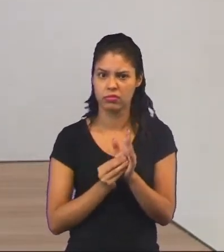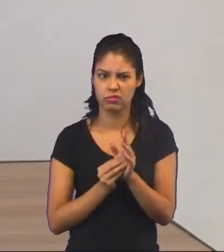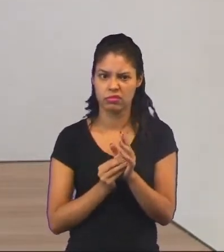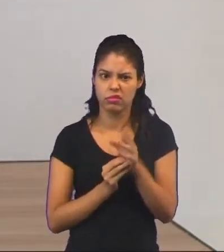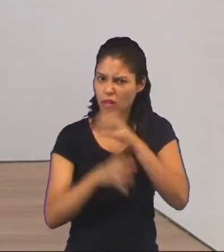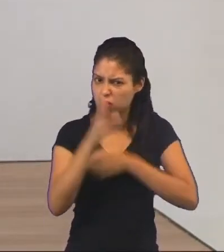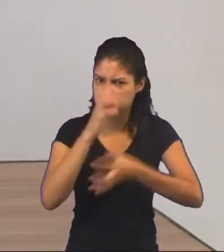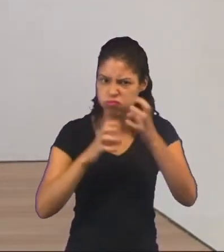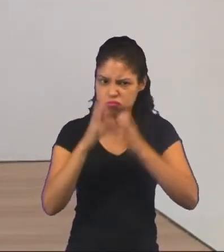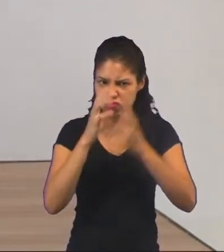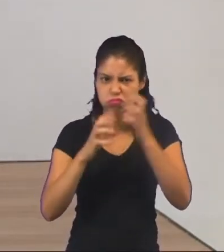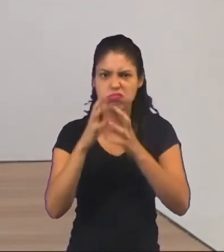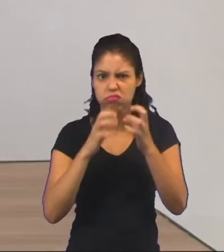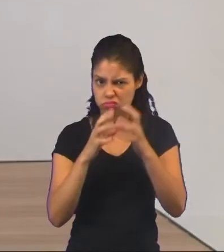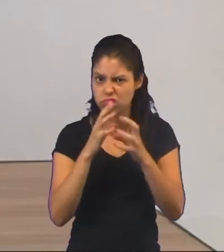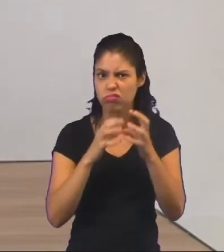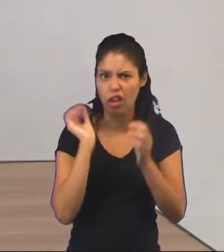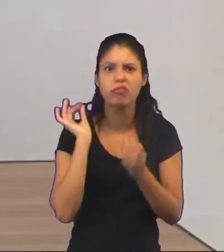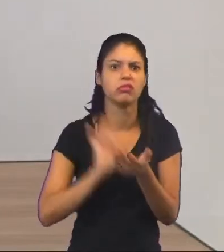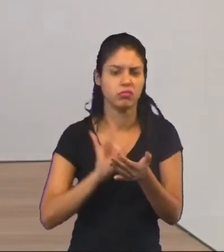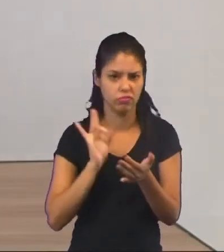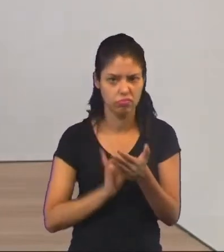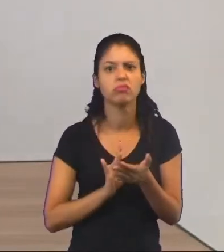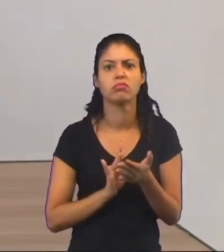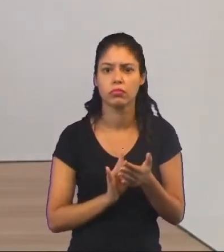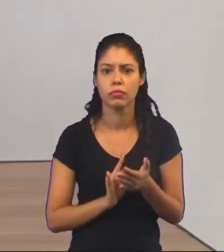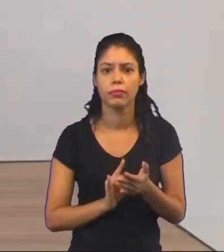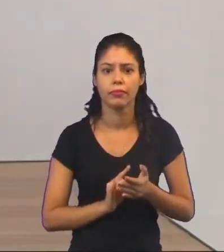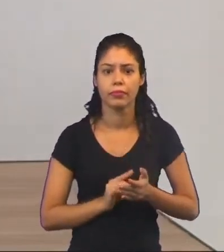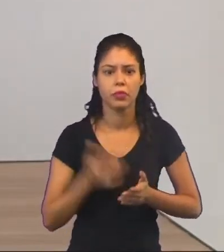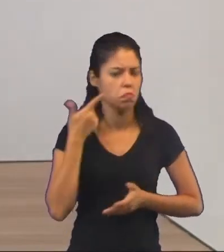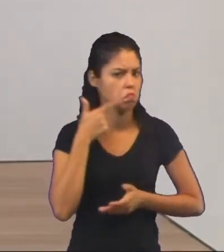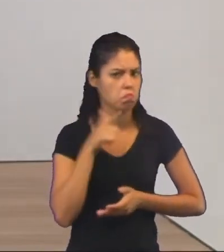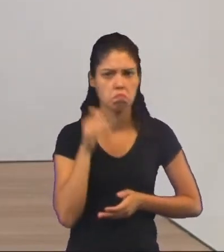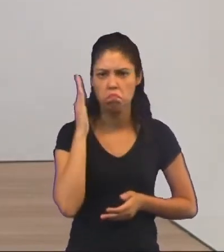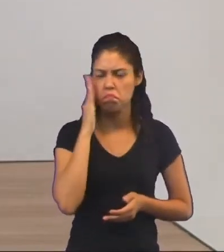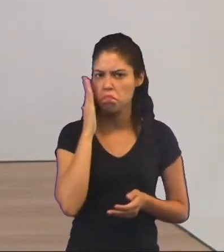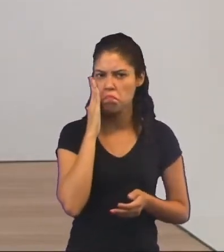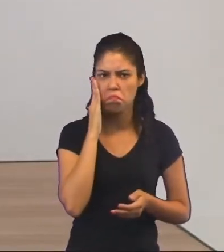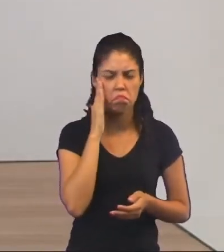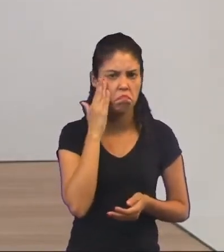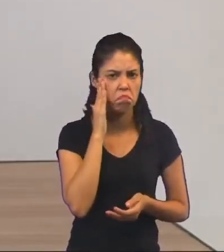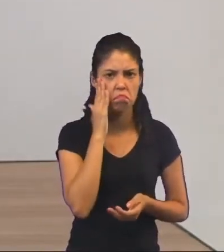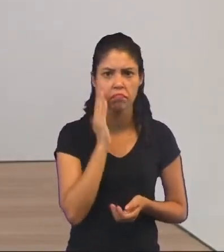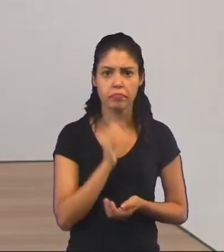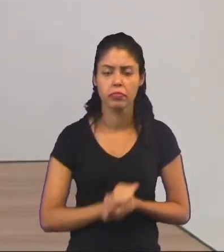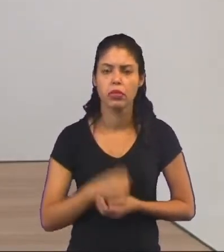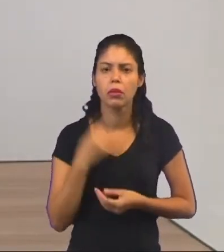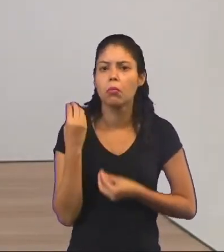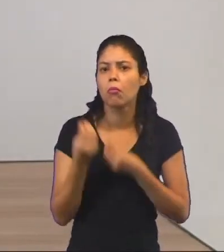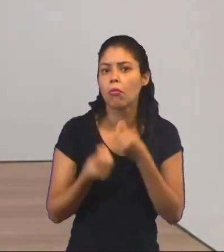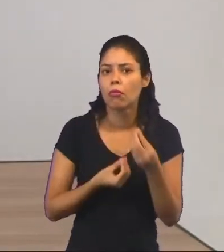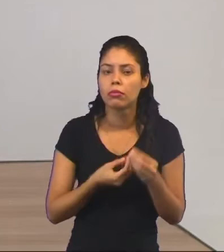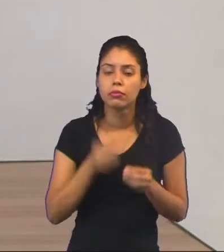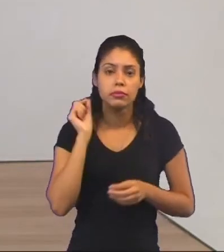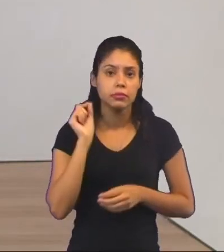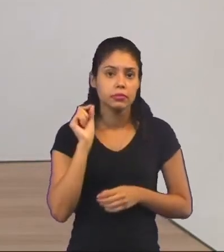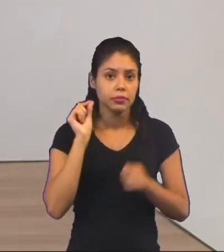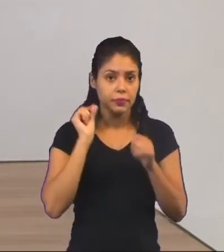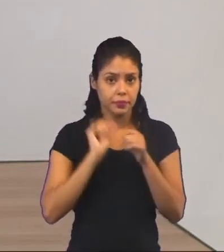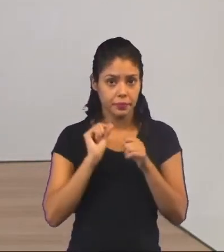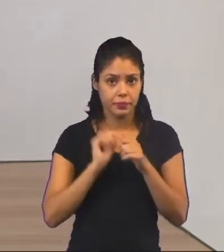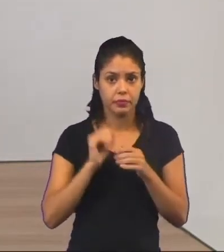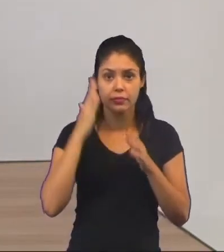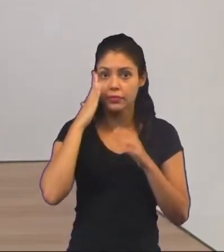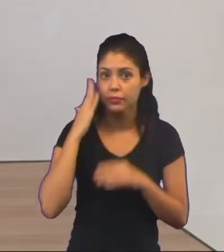meio confusa. E isso é verdade. Nós não estamos conseguindo identificar como e nem do que é essa